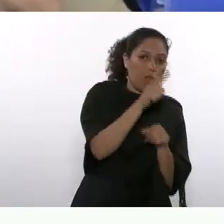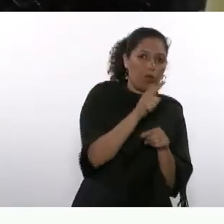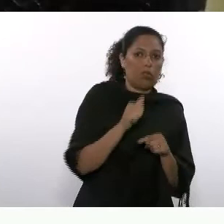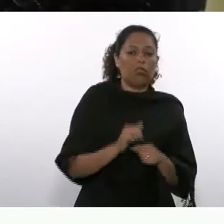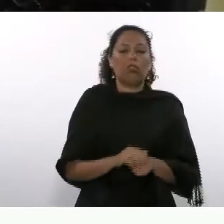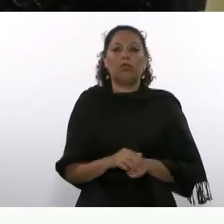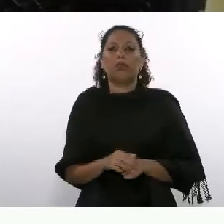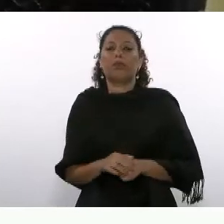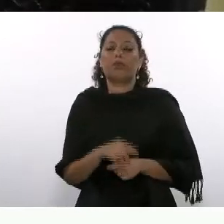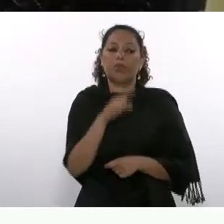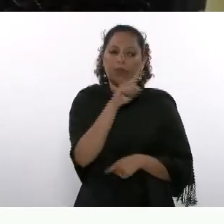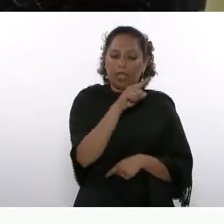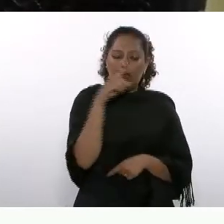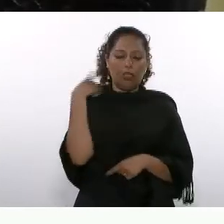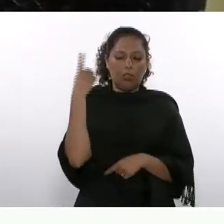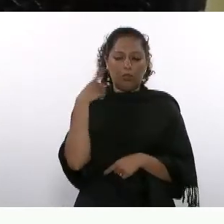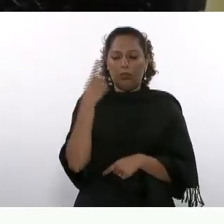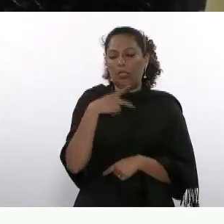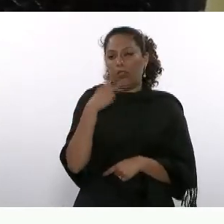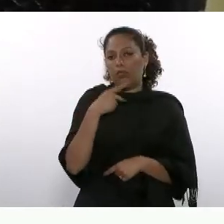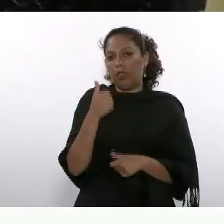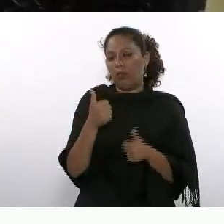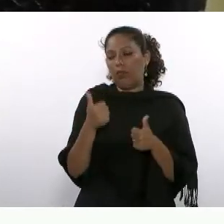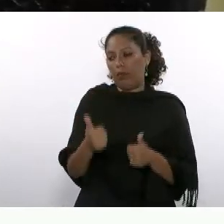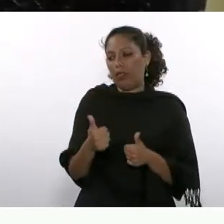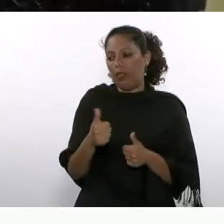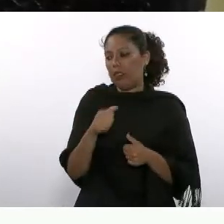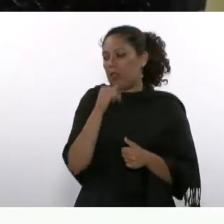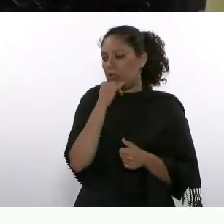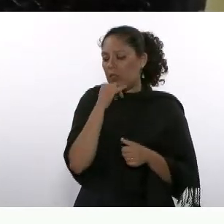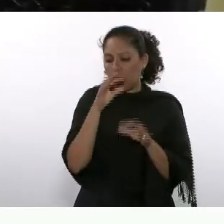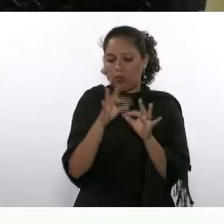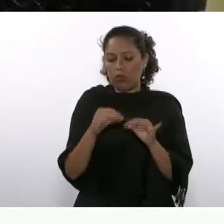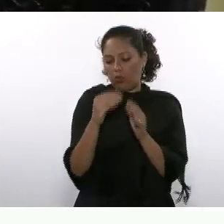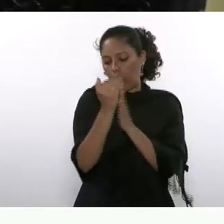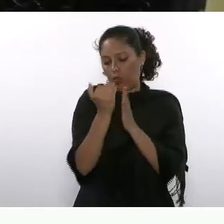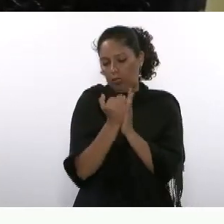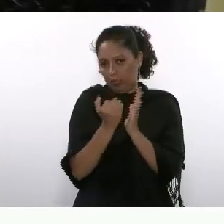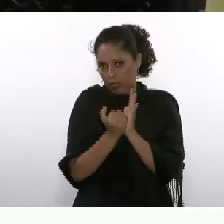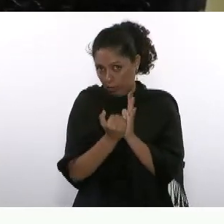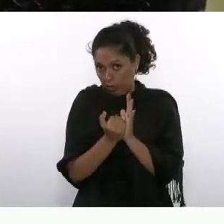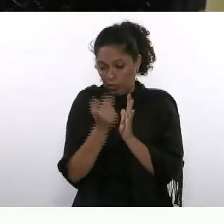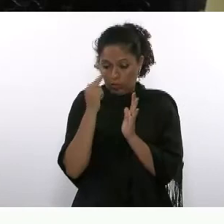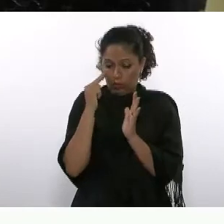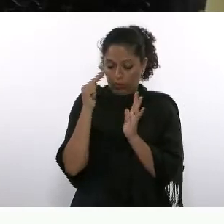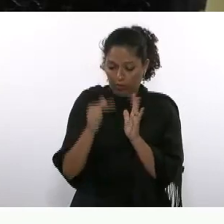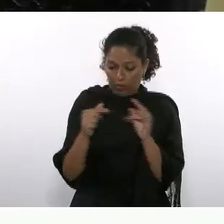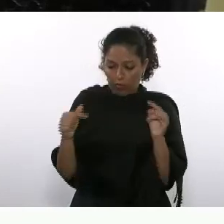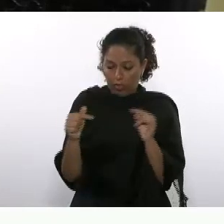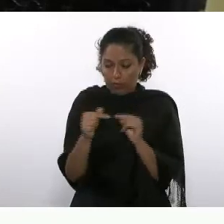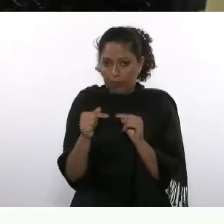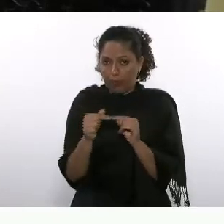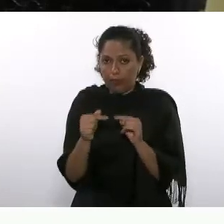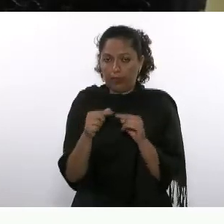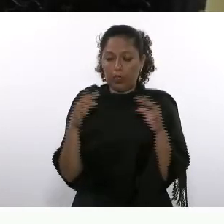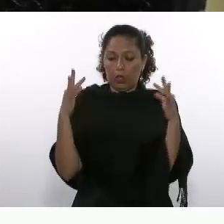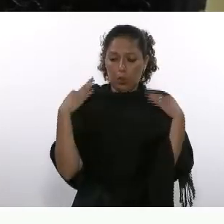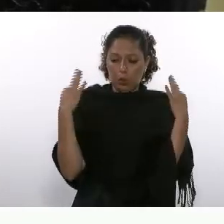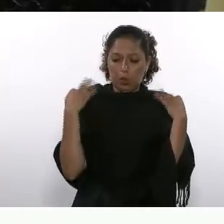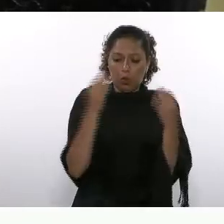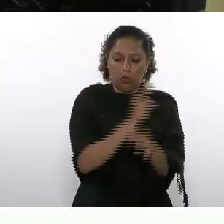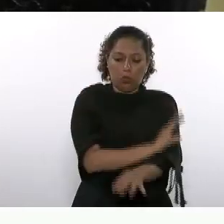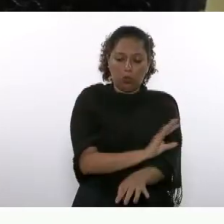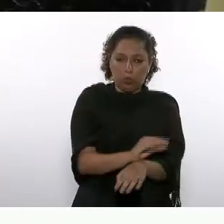Pampolha muito bem lembrou é que nesse eixo estruturante, que ao meu ver compreende turismo, a cultura e